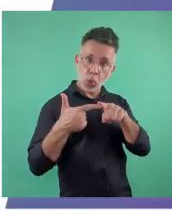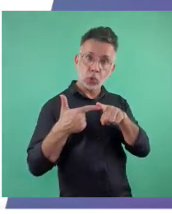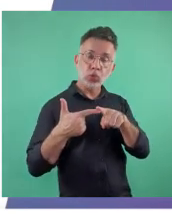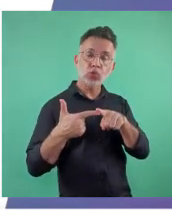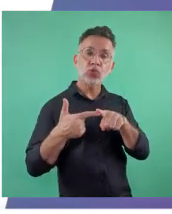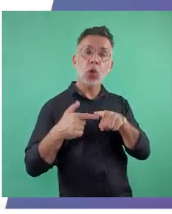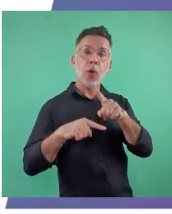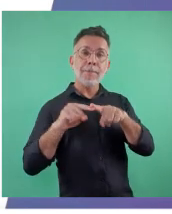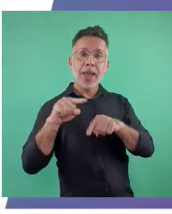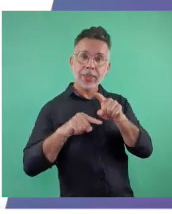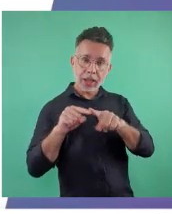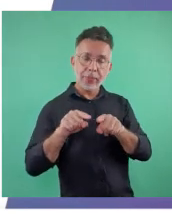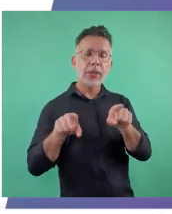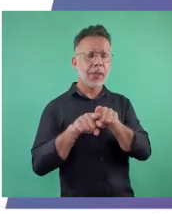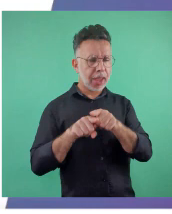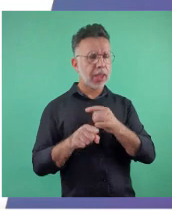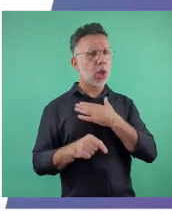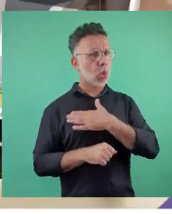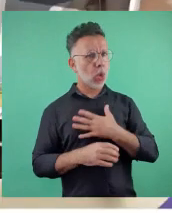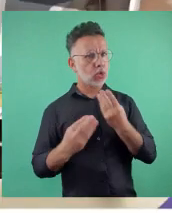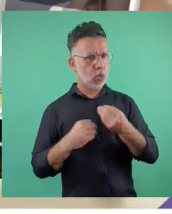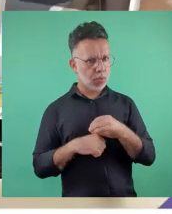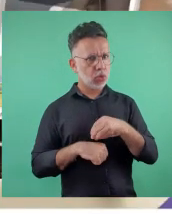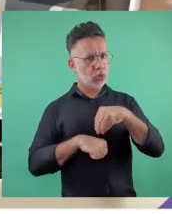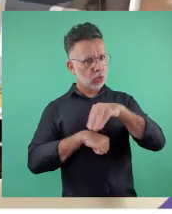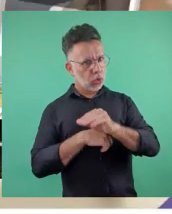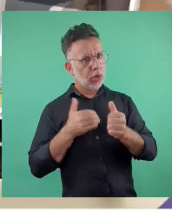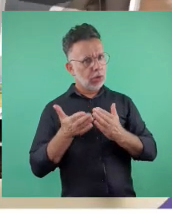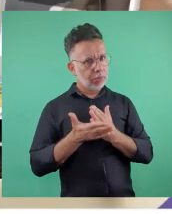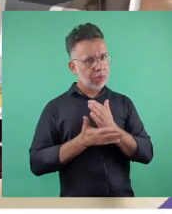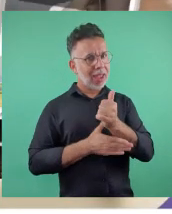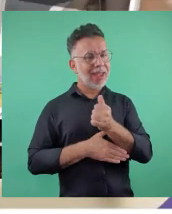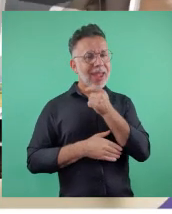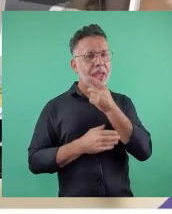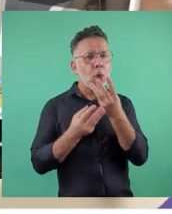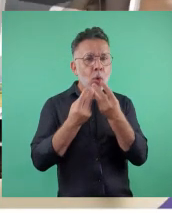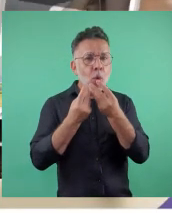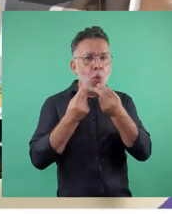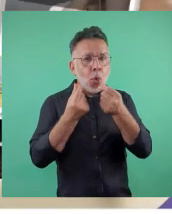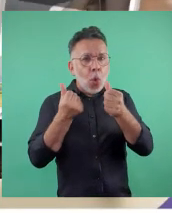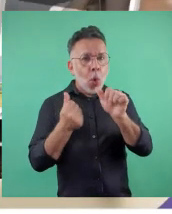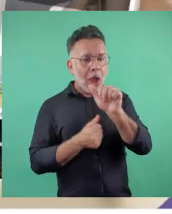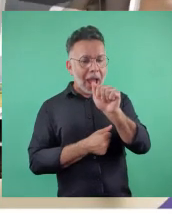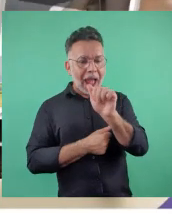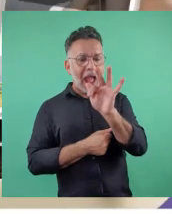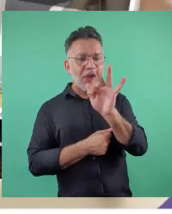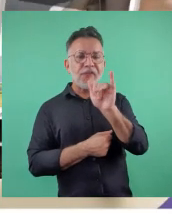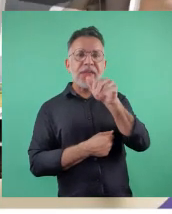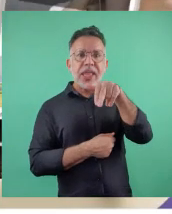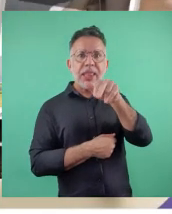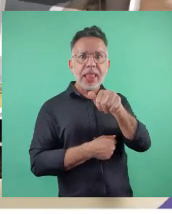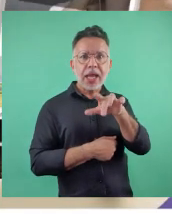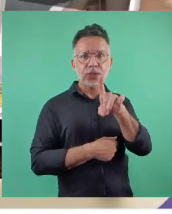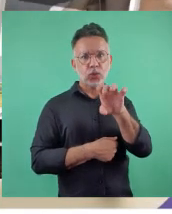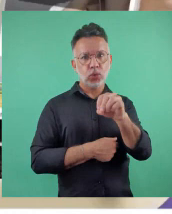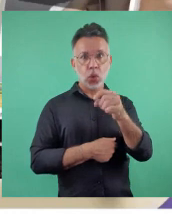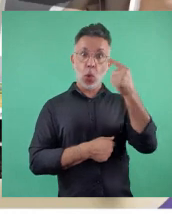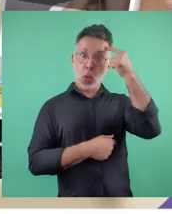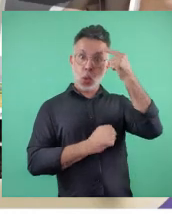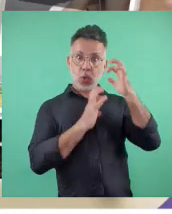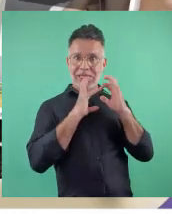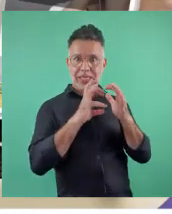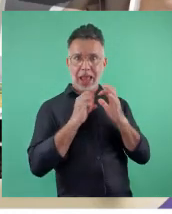a diferença. E um outro material também validado cientificamente, que eu gosto muito, é o Afinando o Cérebro. Também